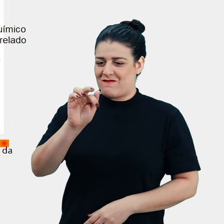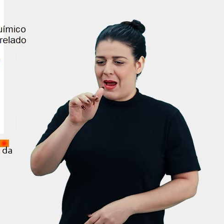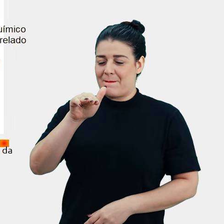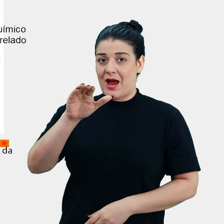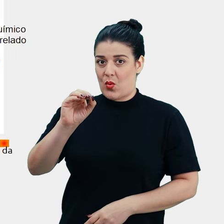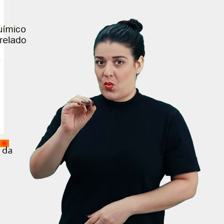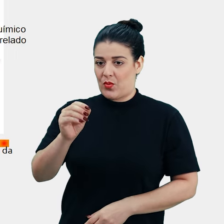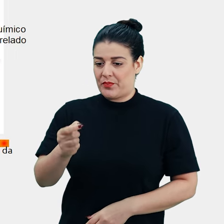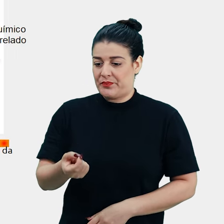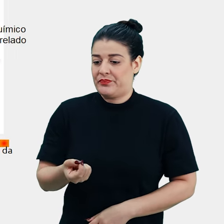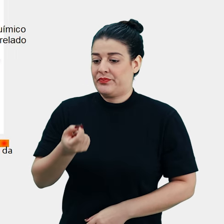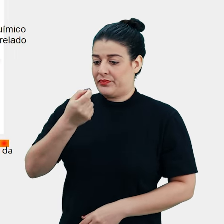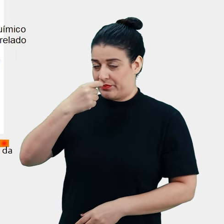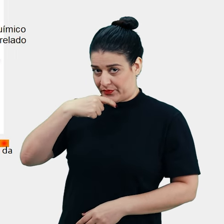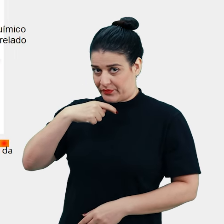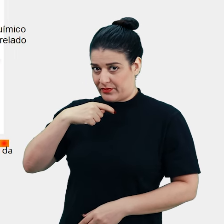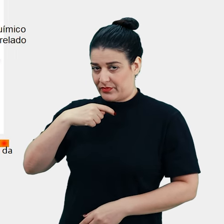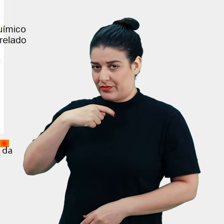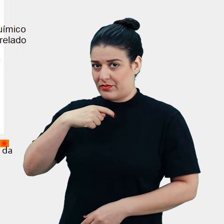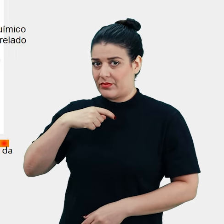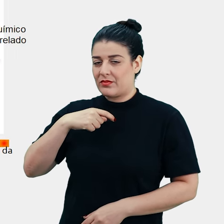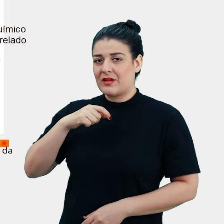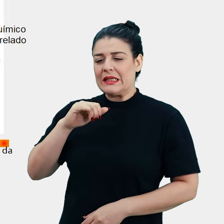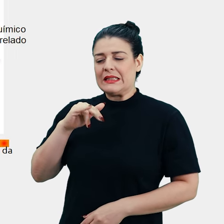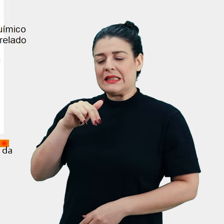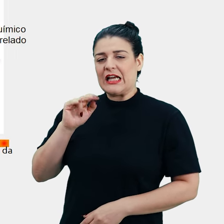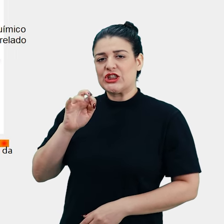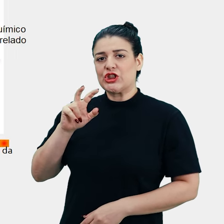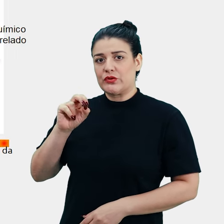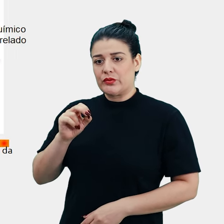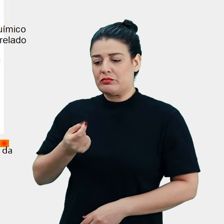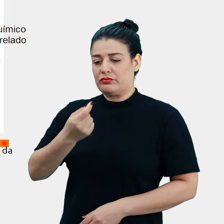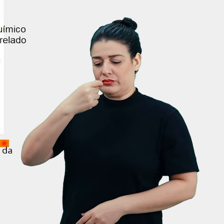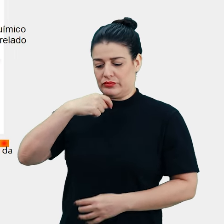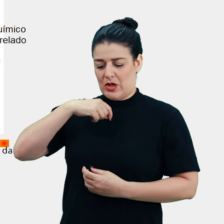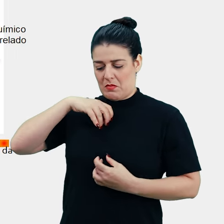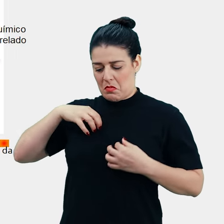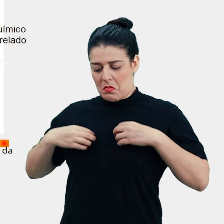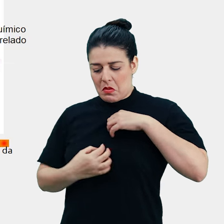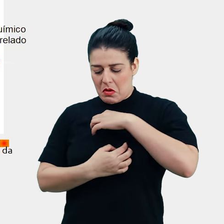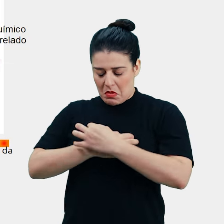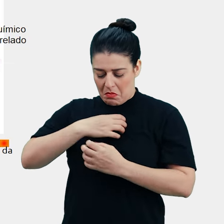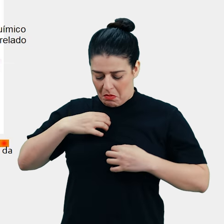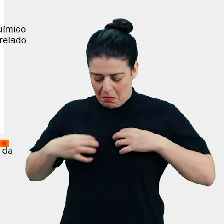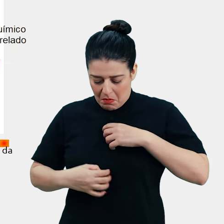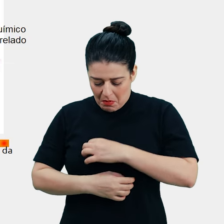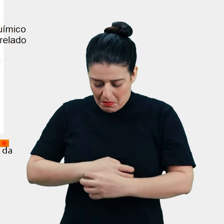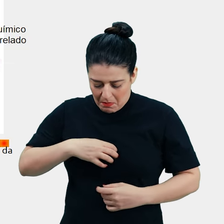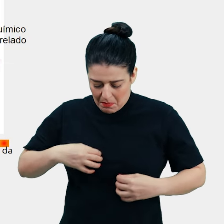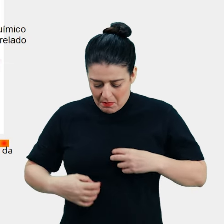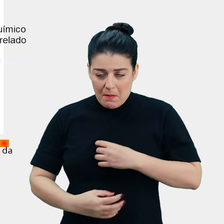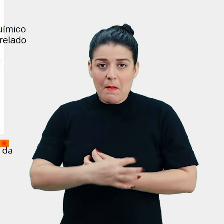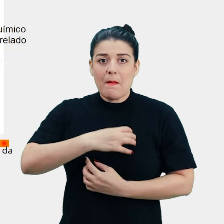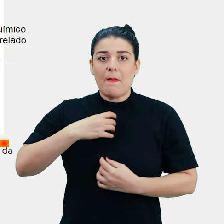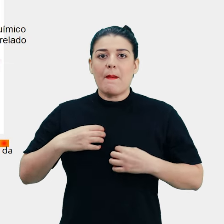é ingerida na forma inativa, né? Porém, durante ali o processo de metabolização, após ser